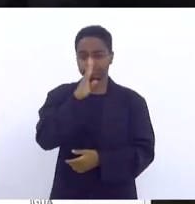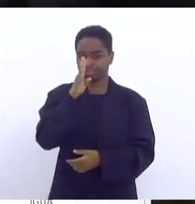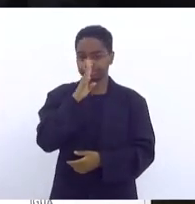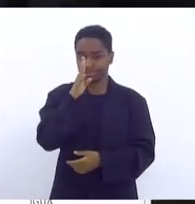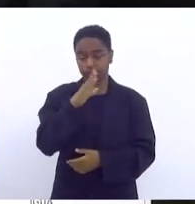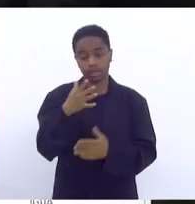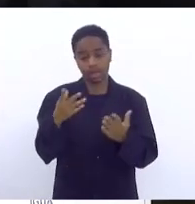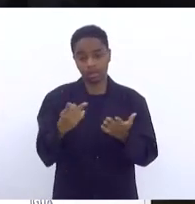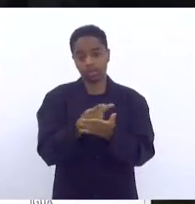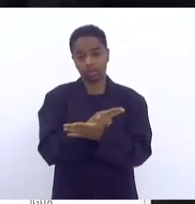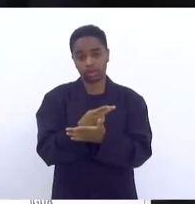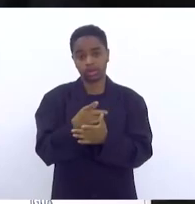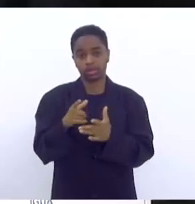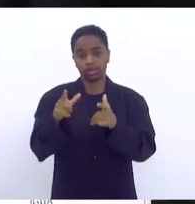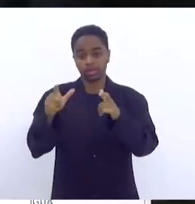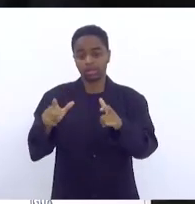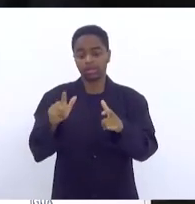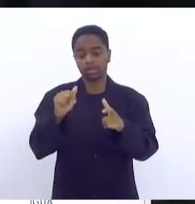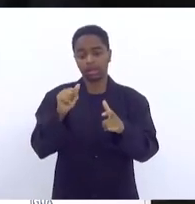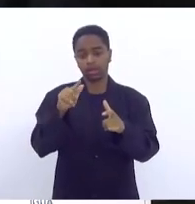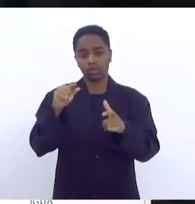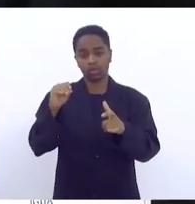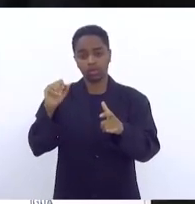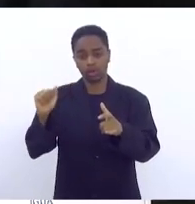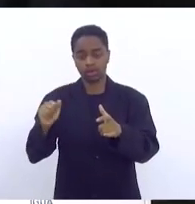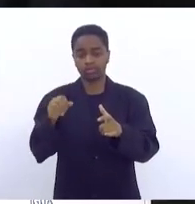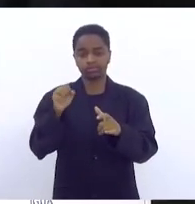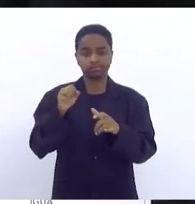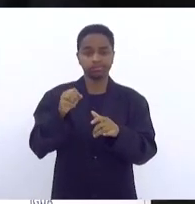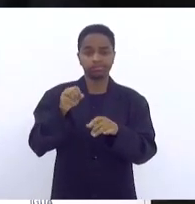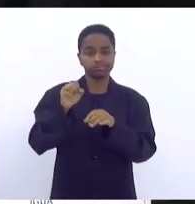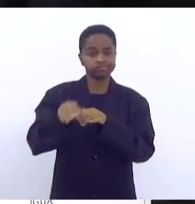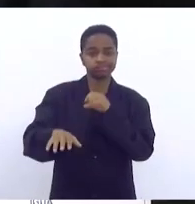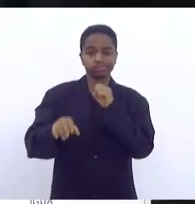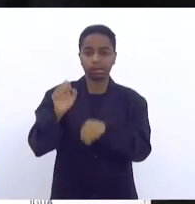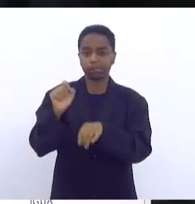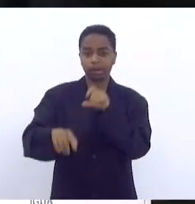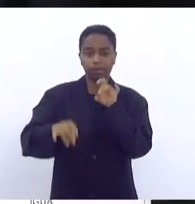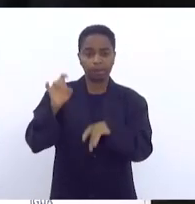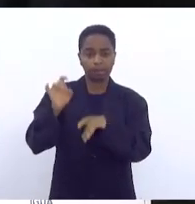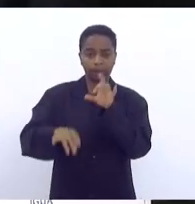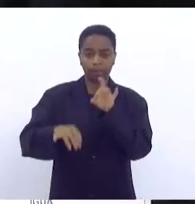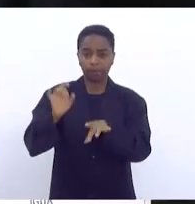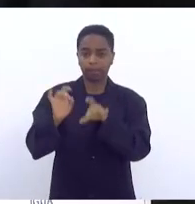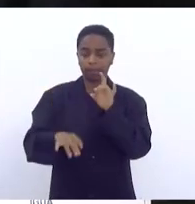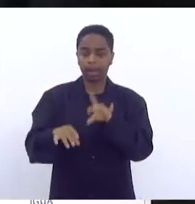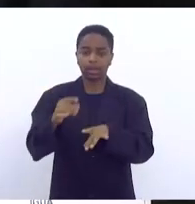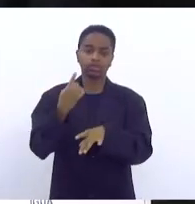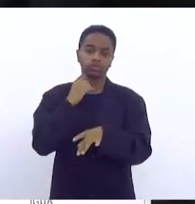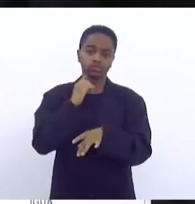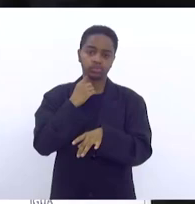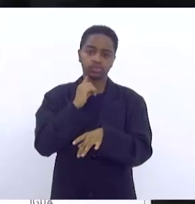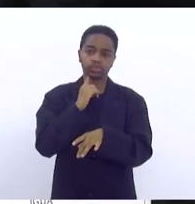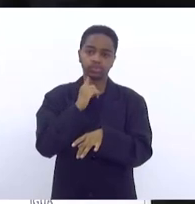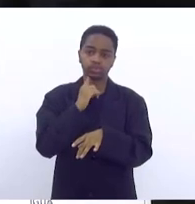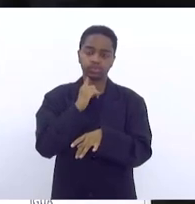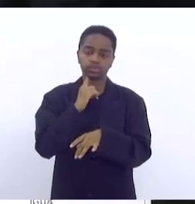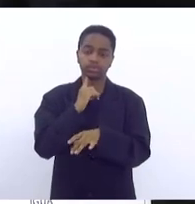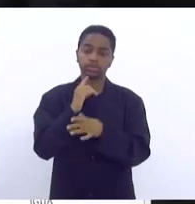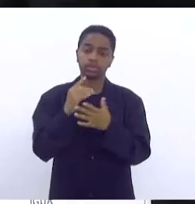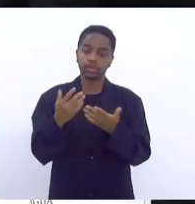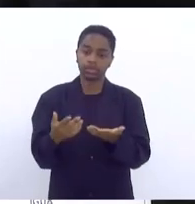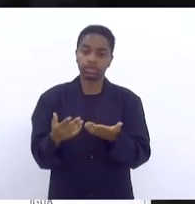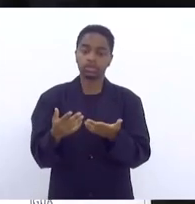as Lagoas uma quantidade de esgoto brutal então esses coletores desculpa esses